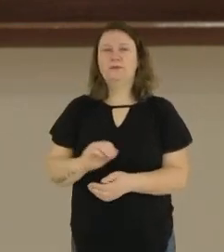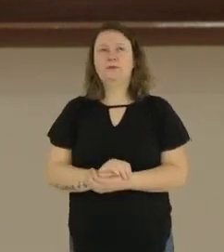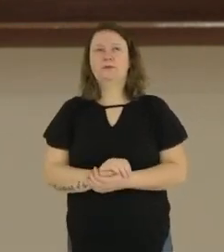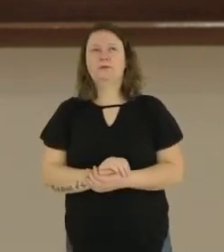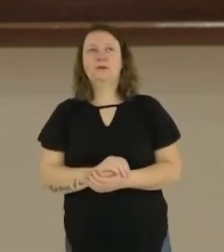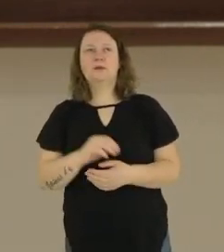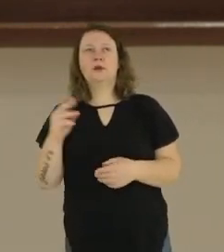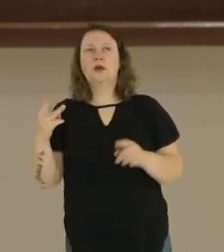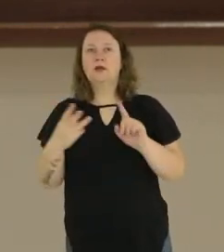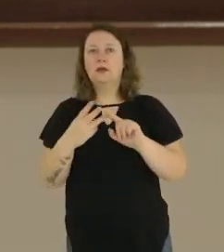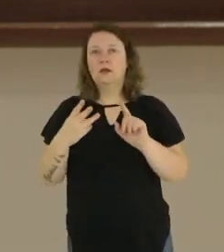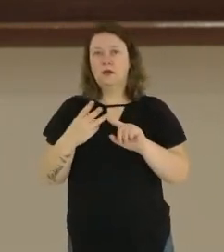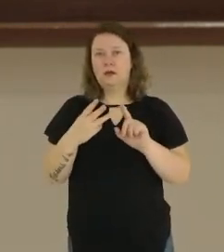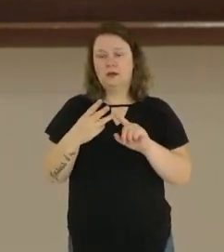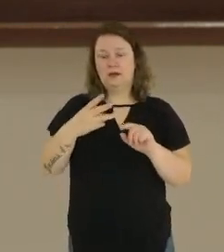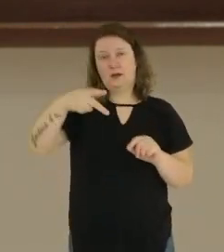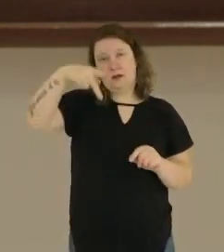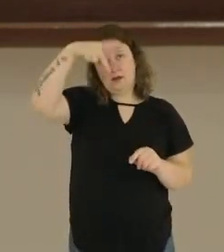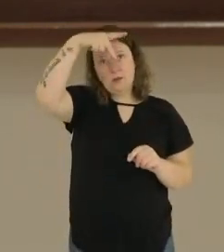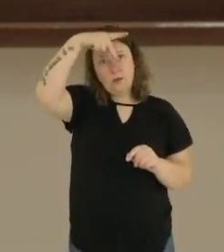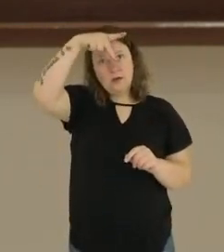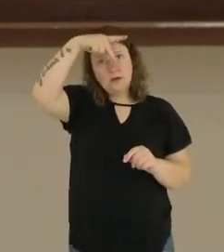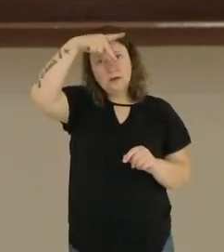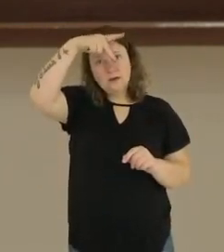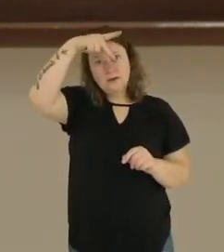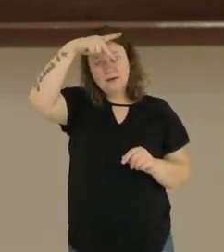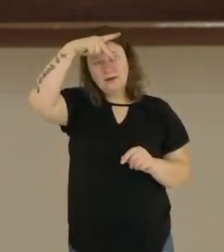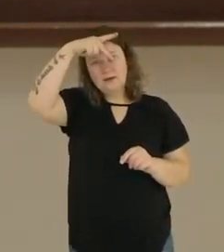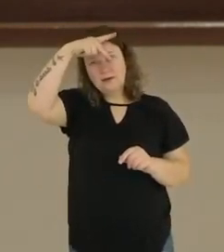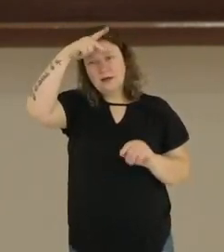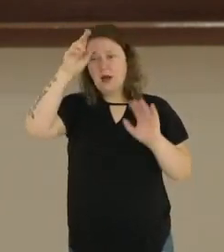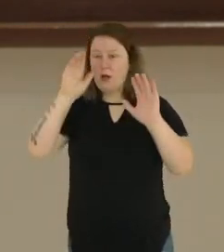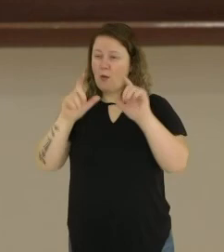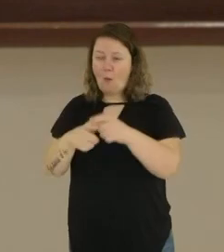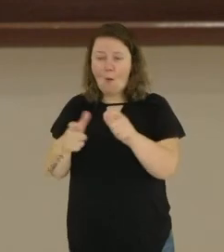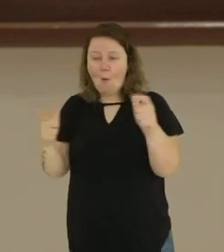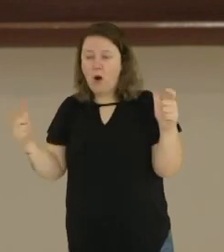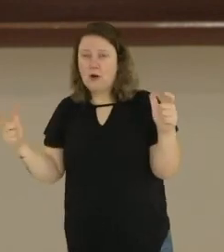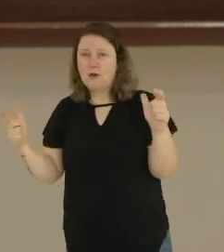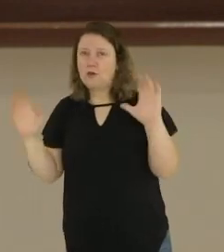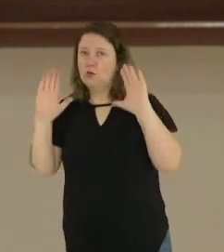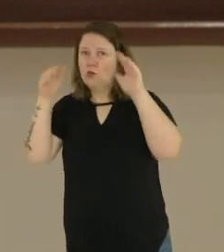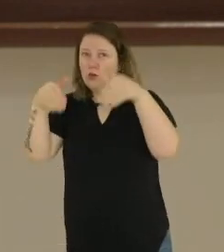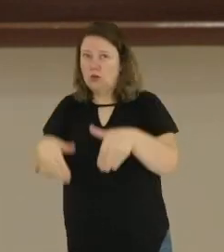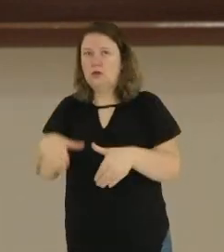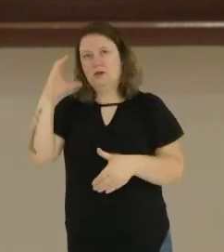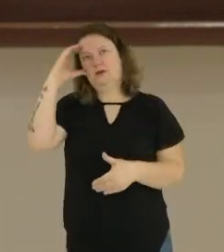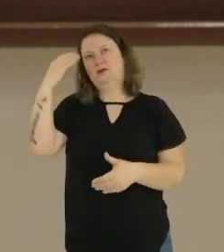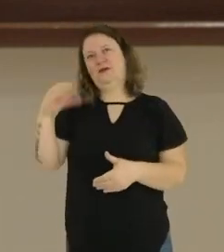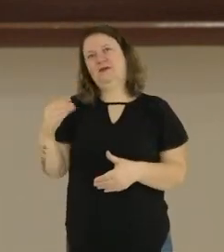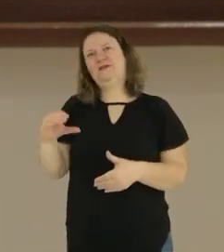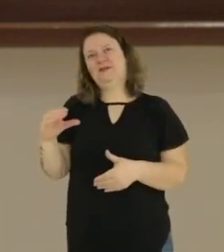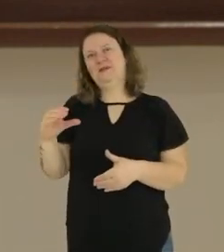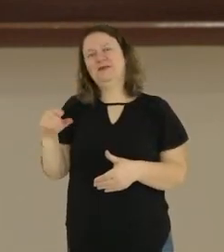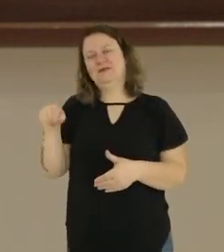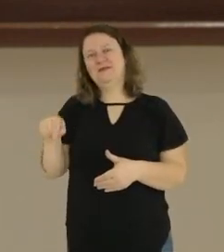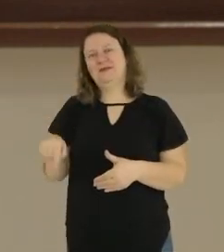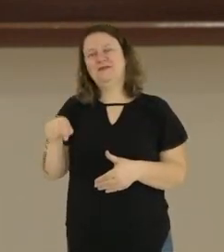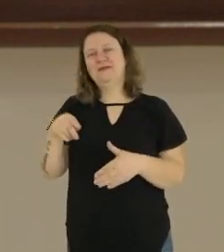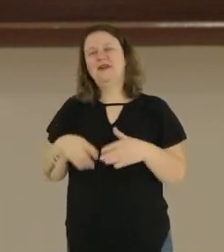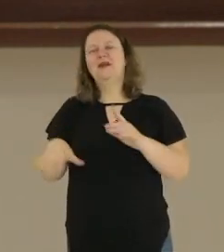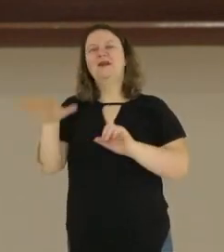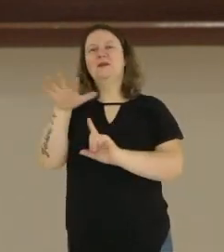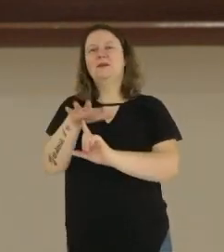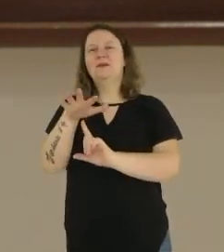vamos ter os poloneses, onde nós vamos ter a grande proeminência deles formando colônias aqui na região de Curitiba, né, no estado